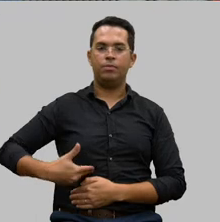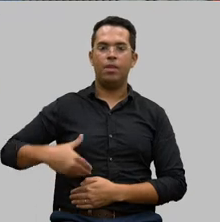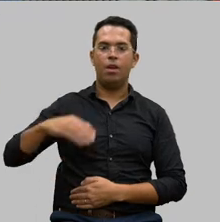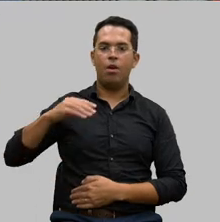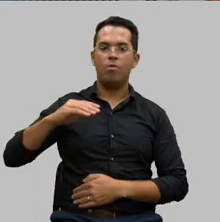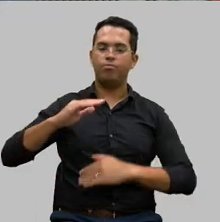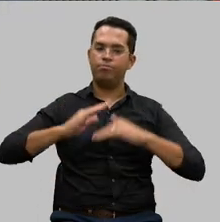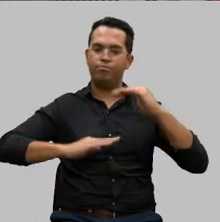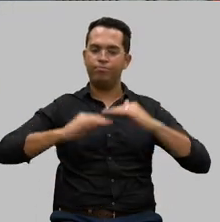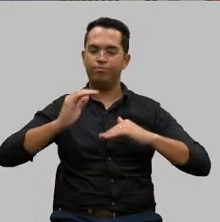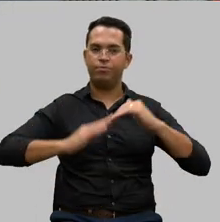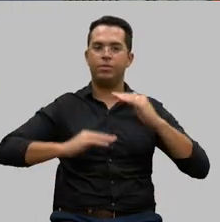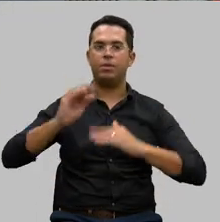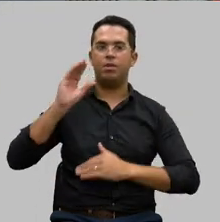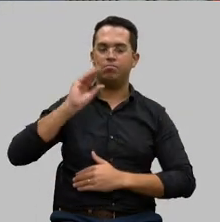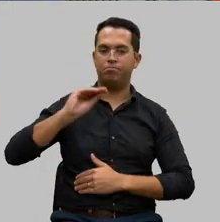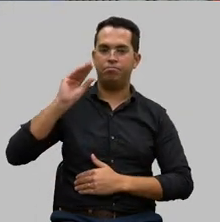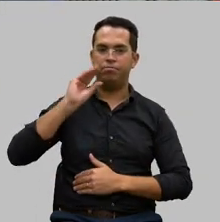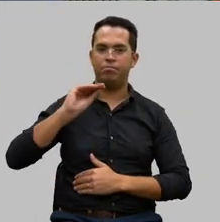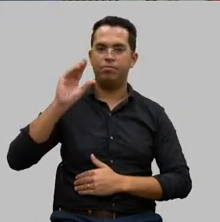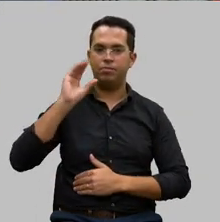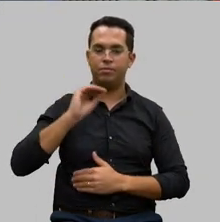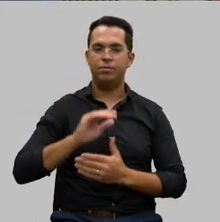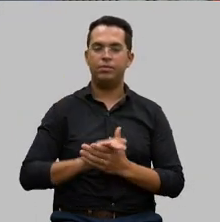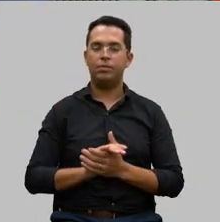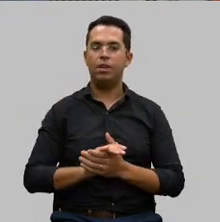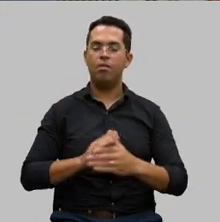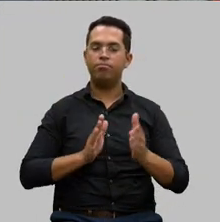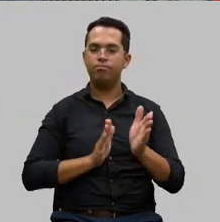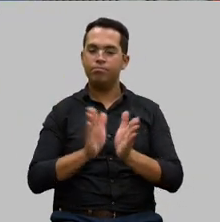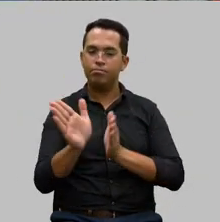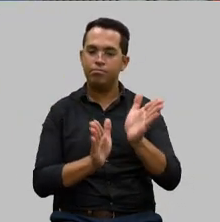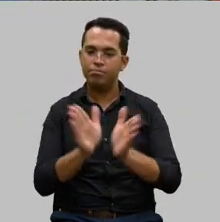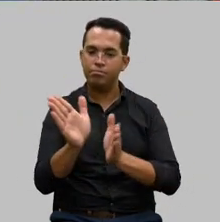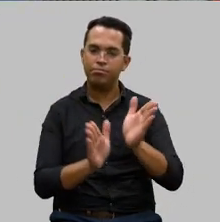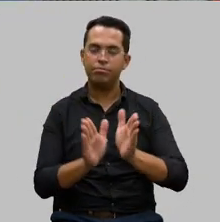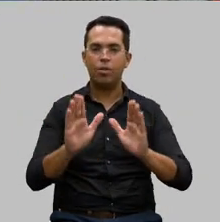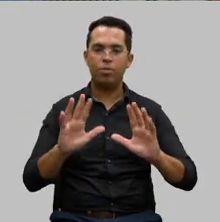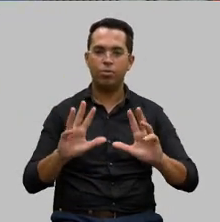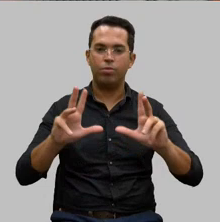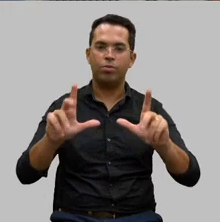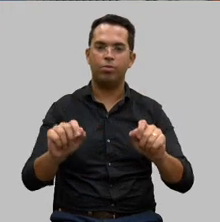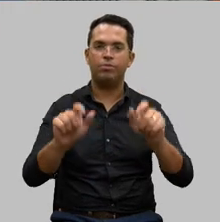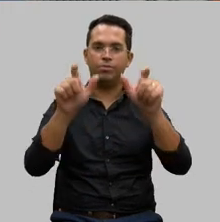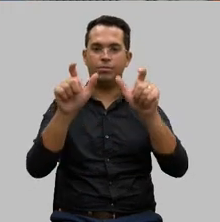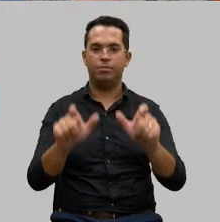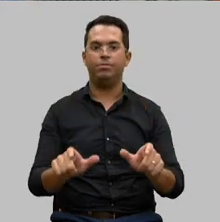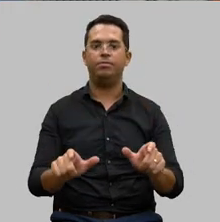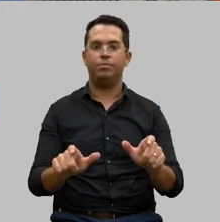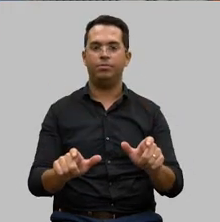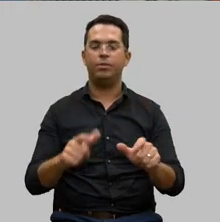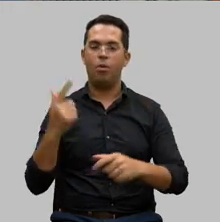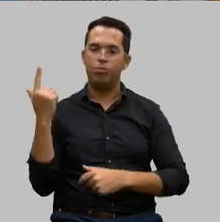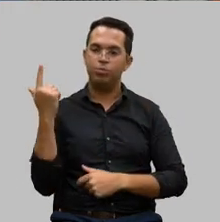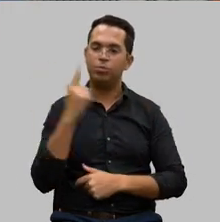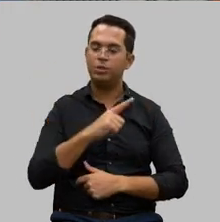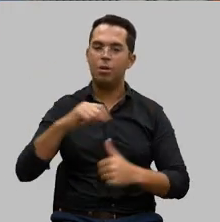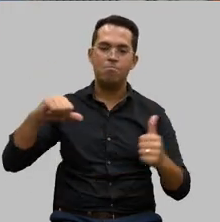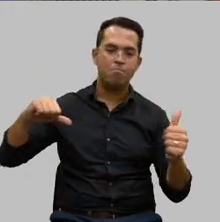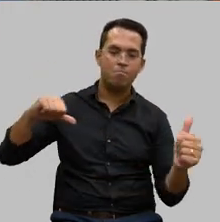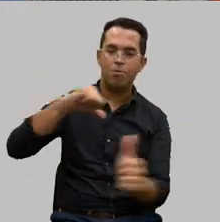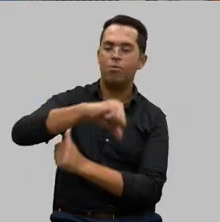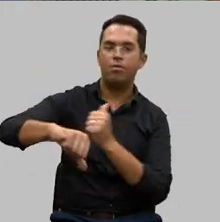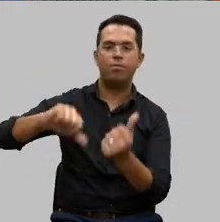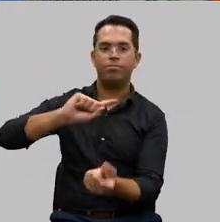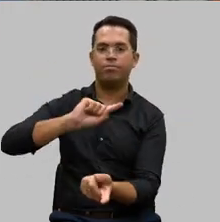fato cheguem a essas pessoas e que de fato a gente consiga virar essa página